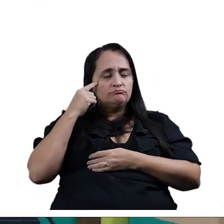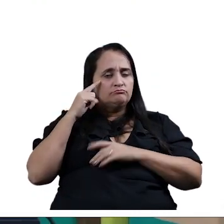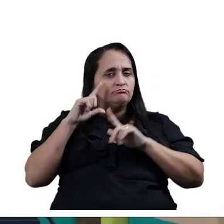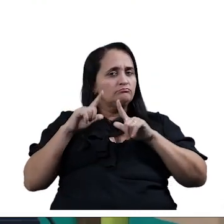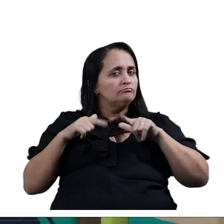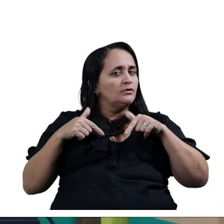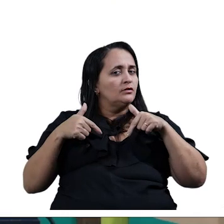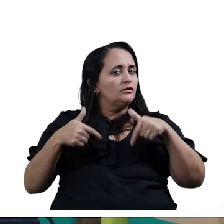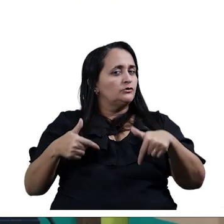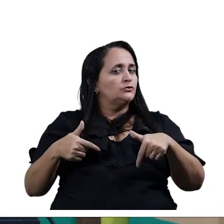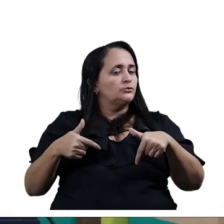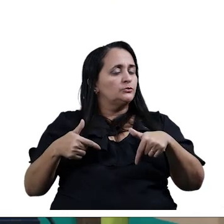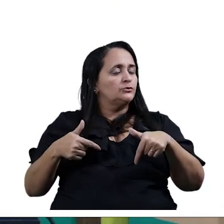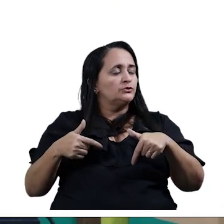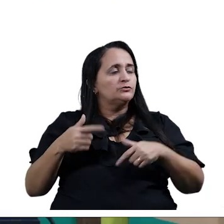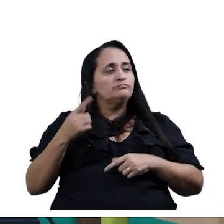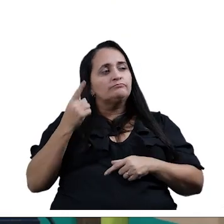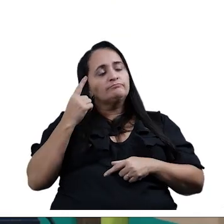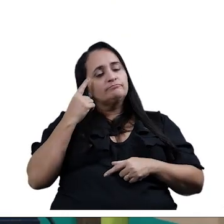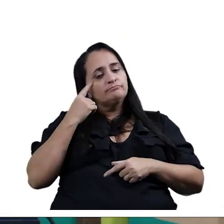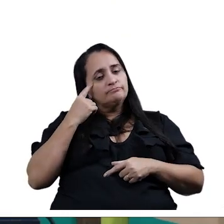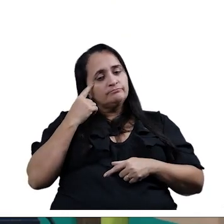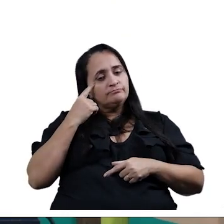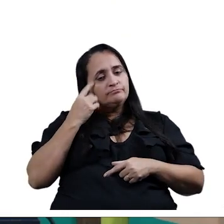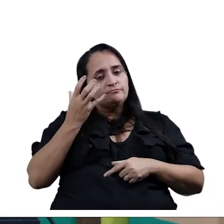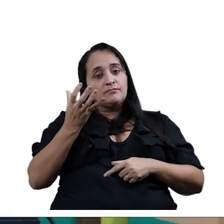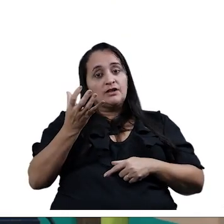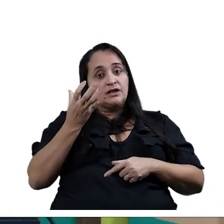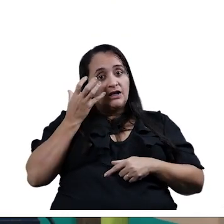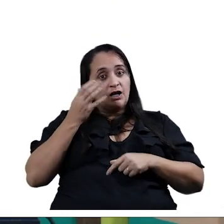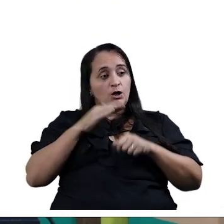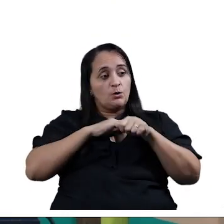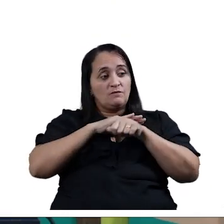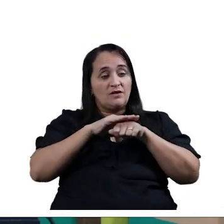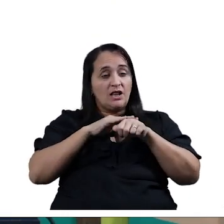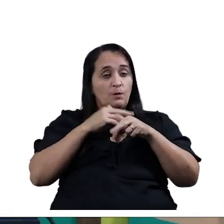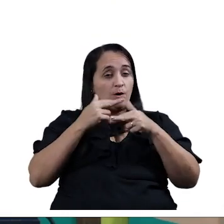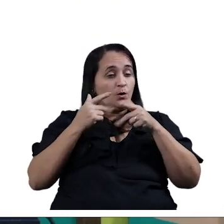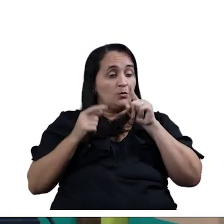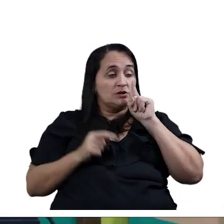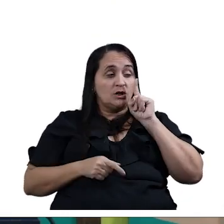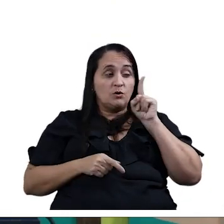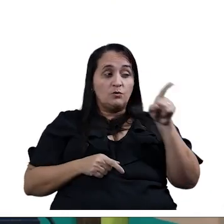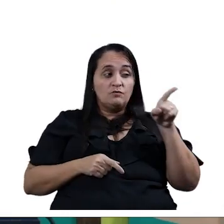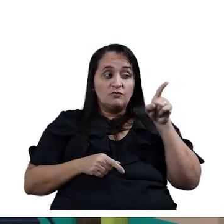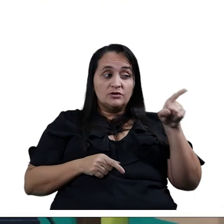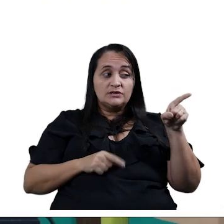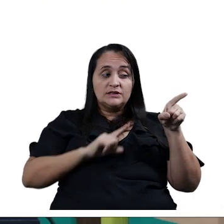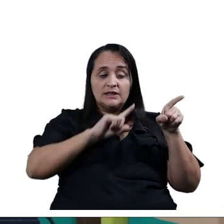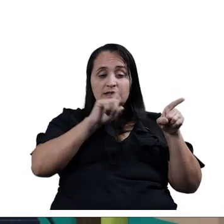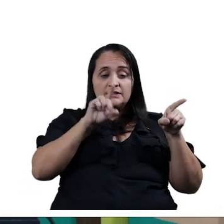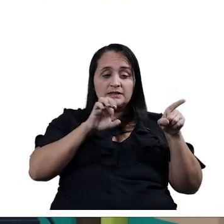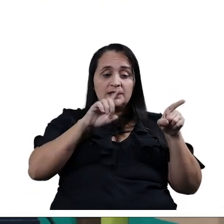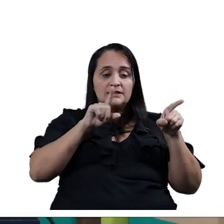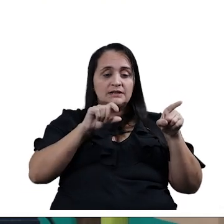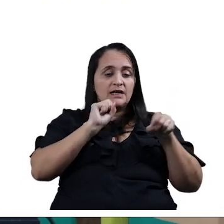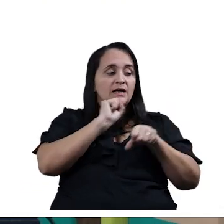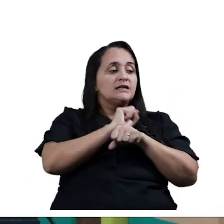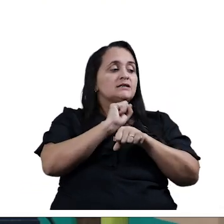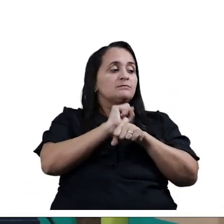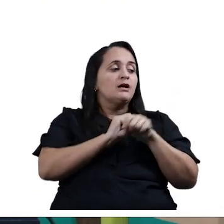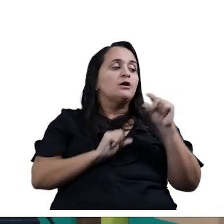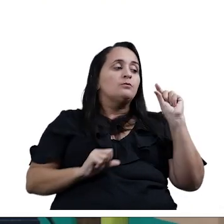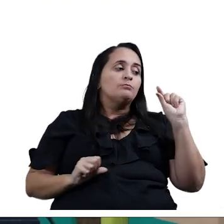é a atitude da Pró Cecília? Ela vem e fala, quero falar uma coisa com você, Zezé. Espere